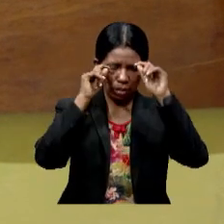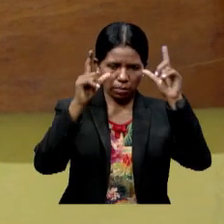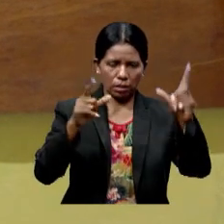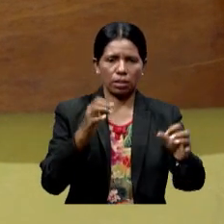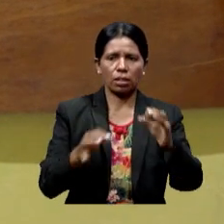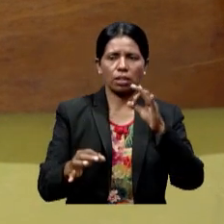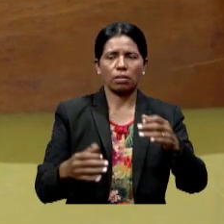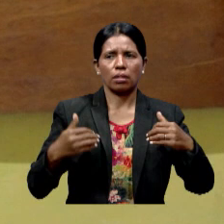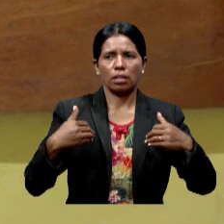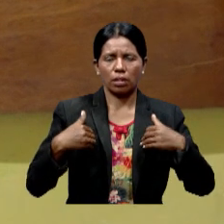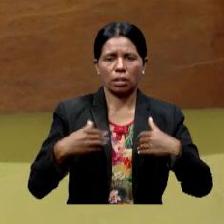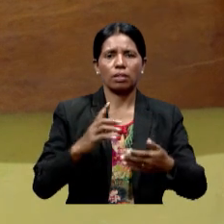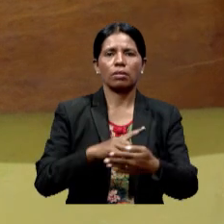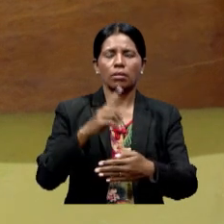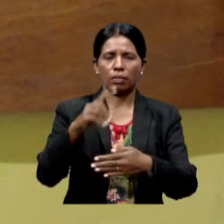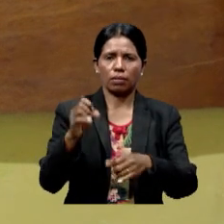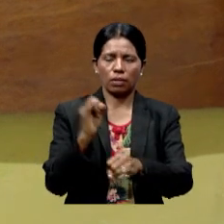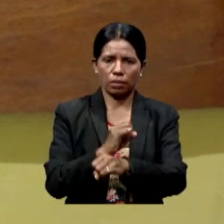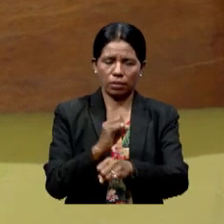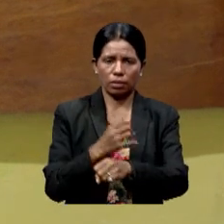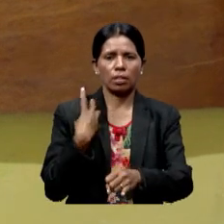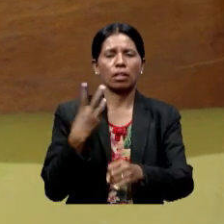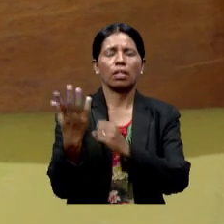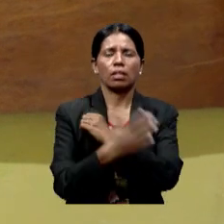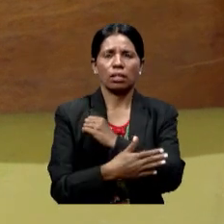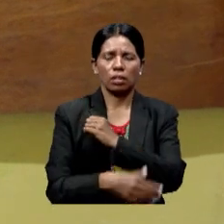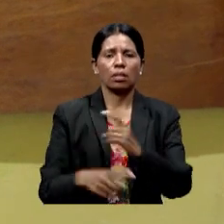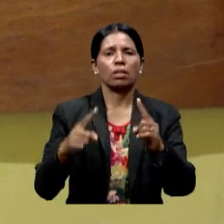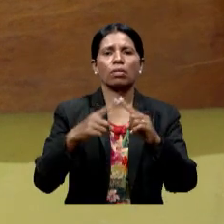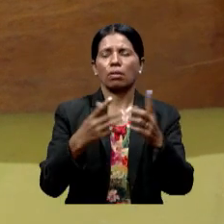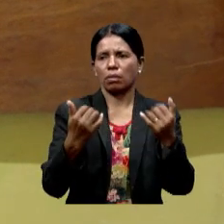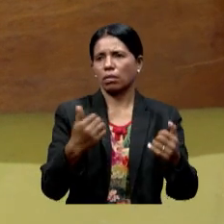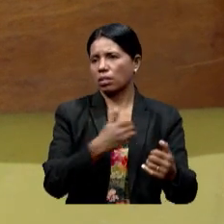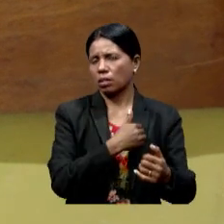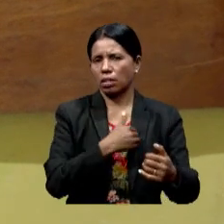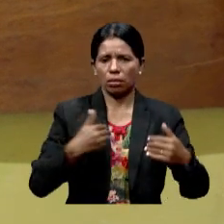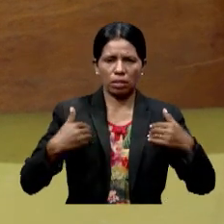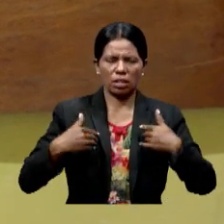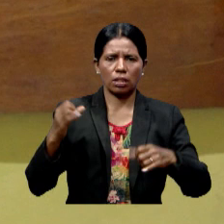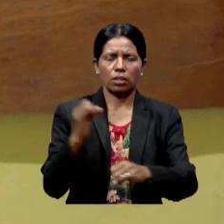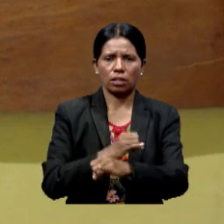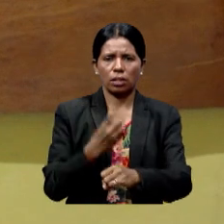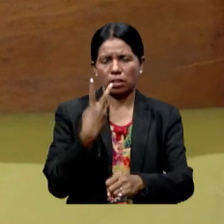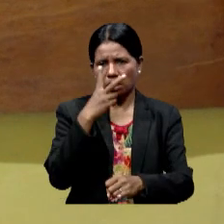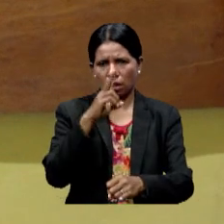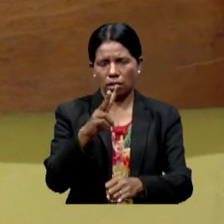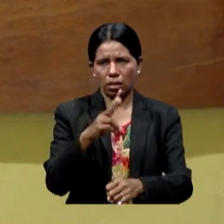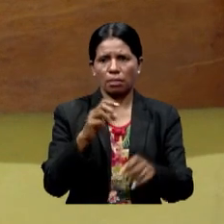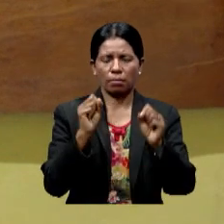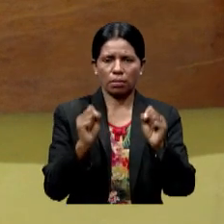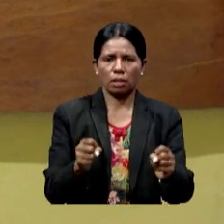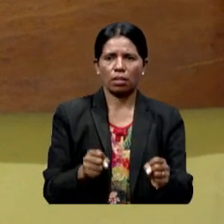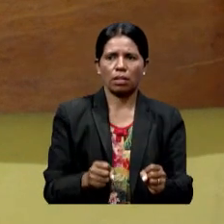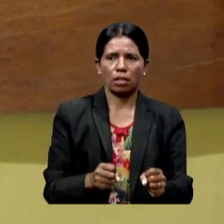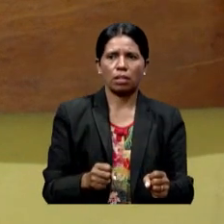ya potensia atu bel desenvolve industria ita nerai laran. Mesto in loron sidau kia industria ruma mak ita hare katak bele atu